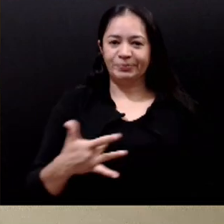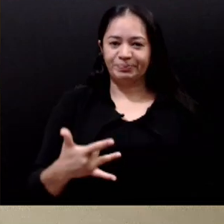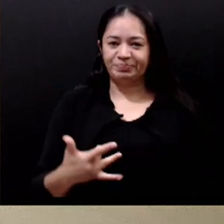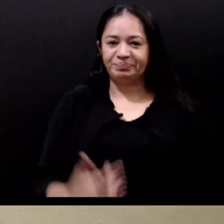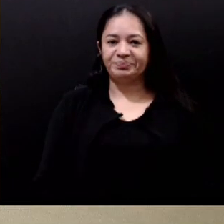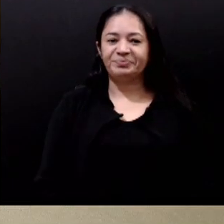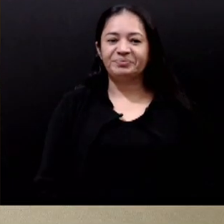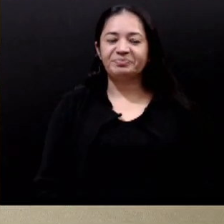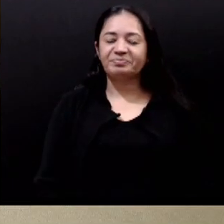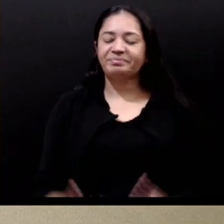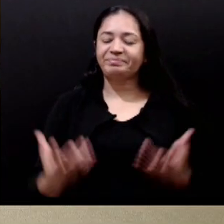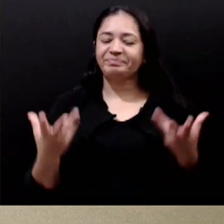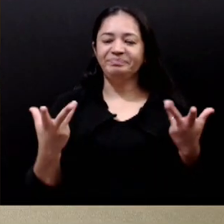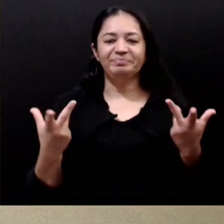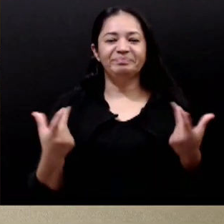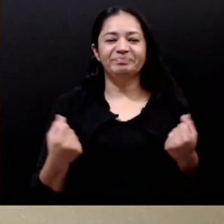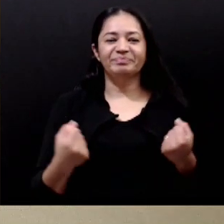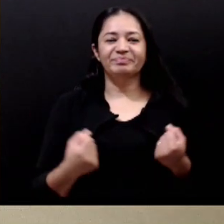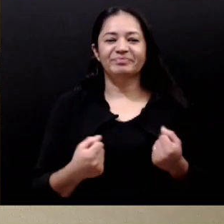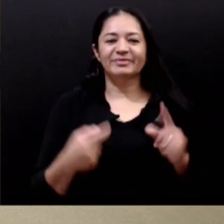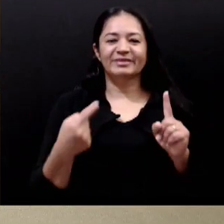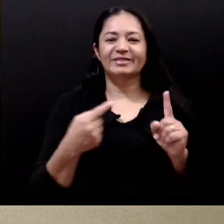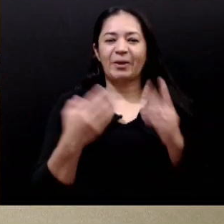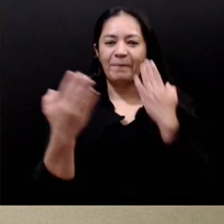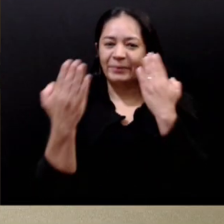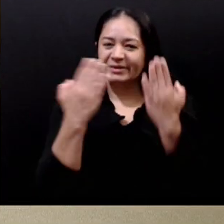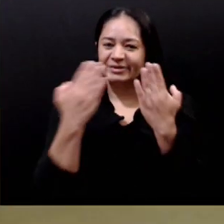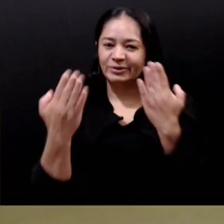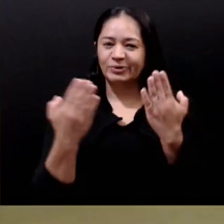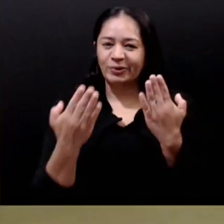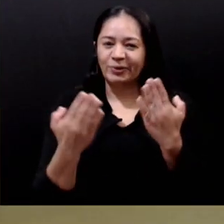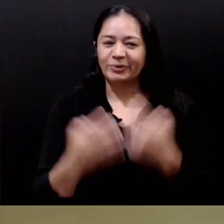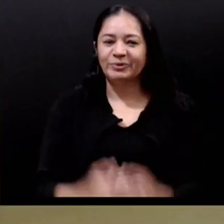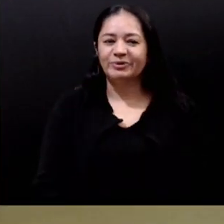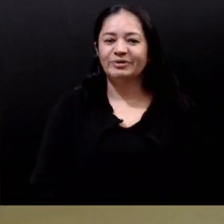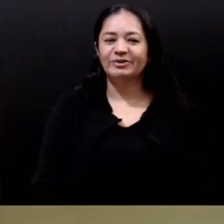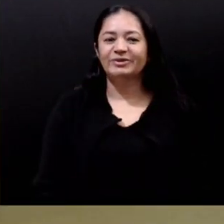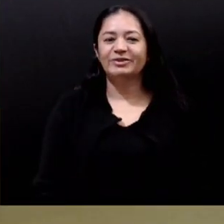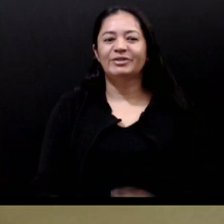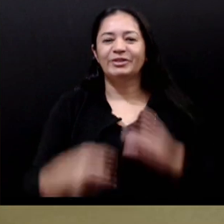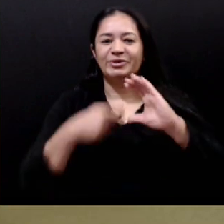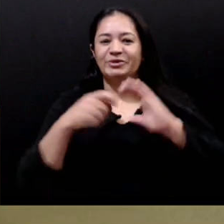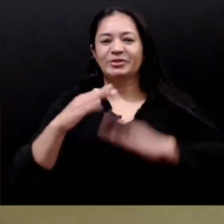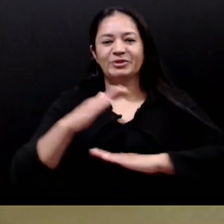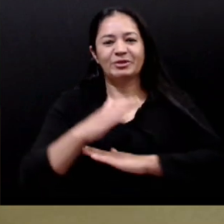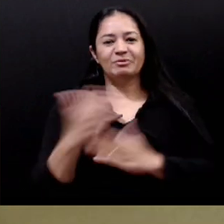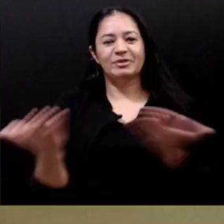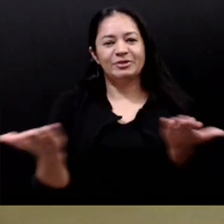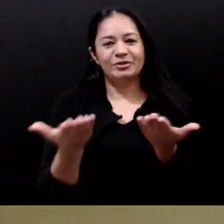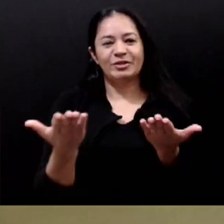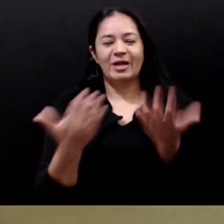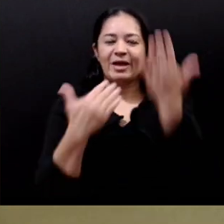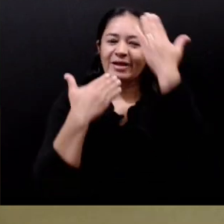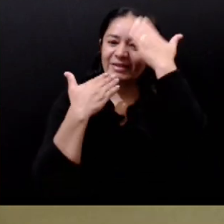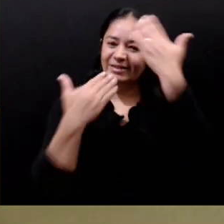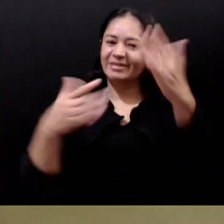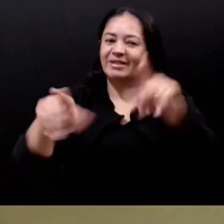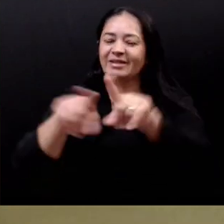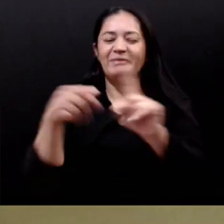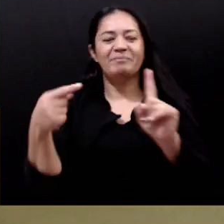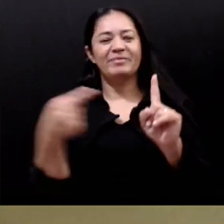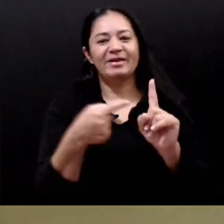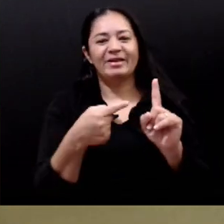Maravilha! Esse foi o Robson, nosso psicólogo, né, aqui do Estúdio Câmara de hoje. Quero agradecer a nossa nutricionista também, Jéssica.